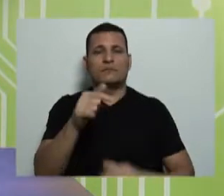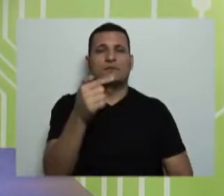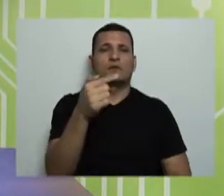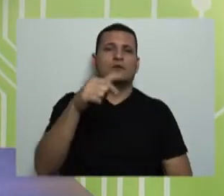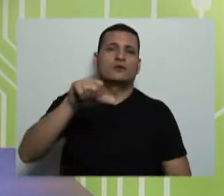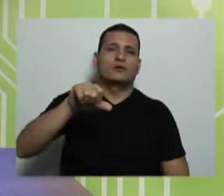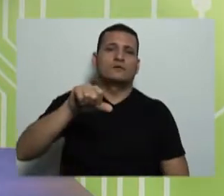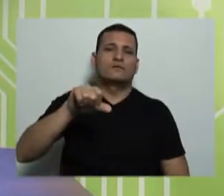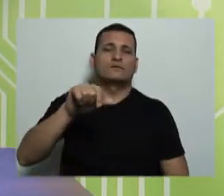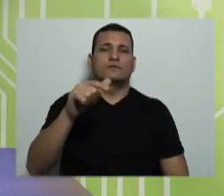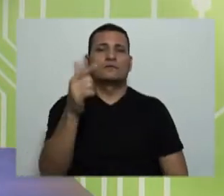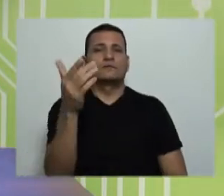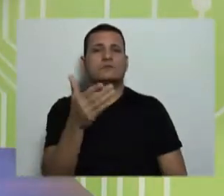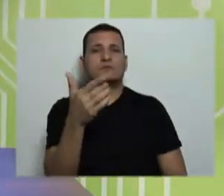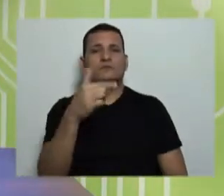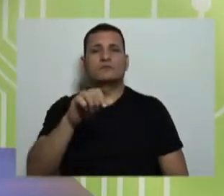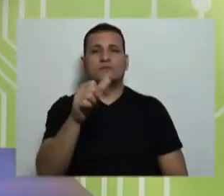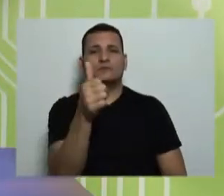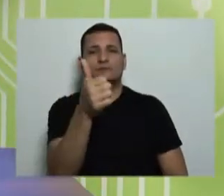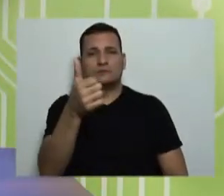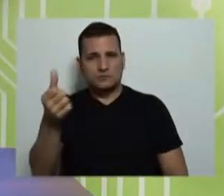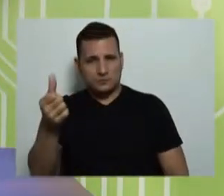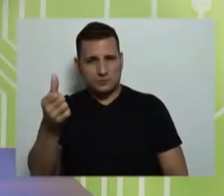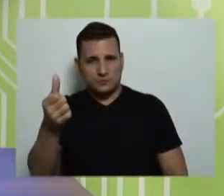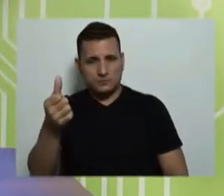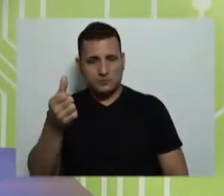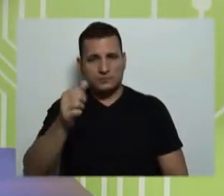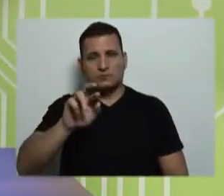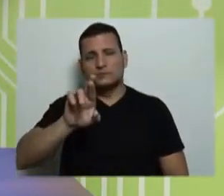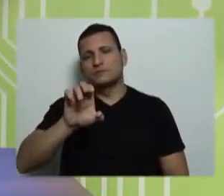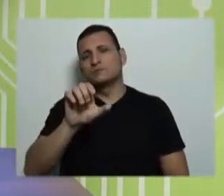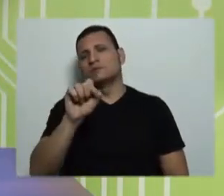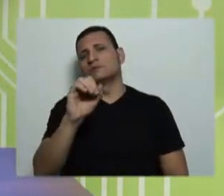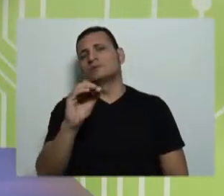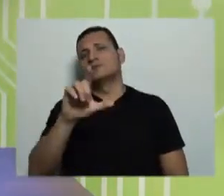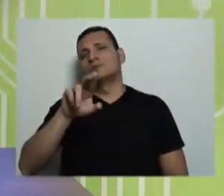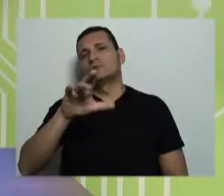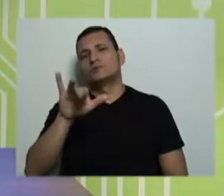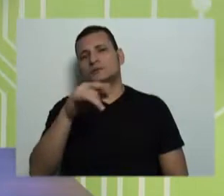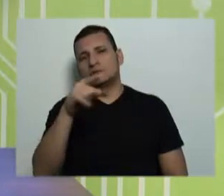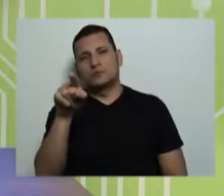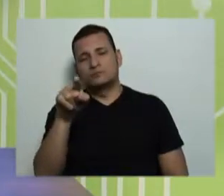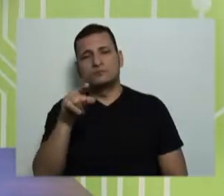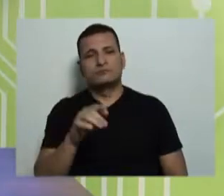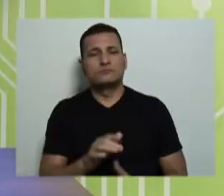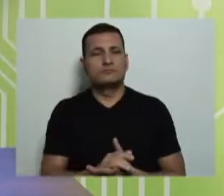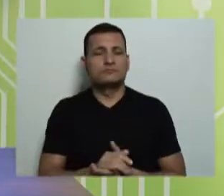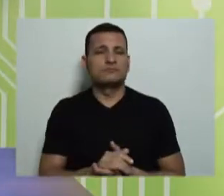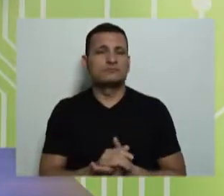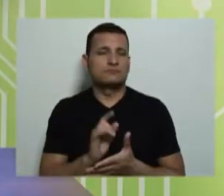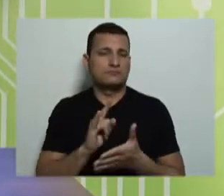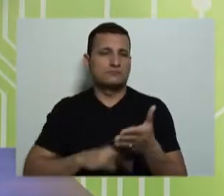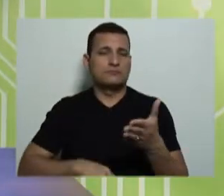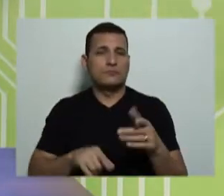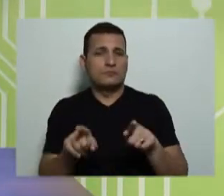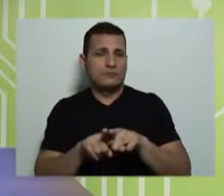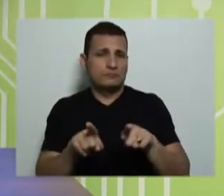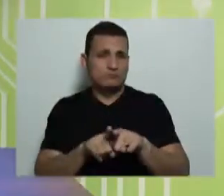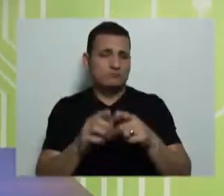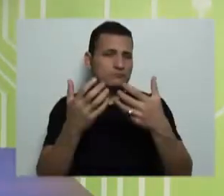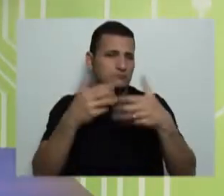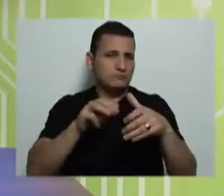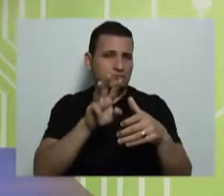2016. E também nós temos, além disso, no site do Instituto Federal de Rondônia